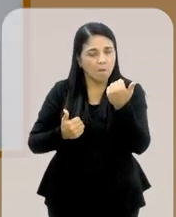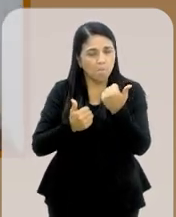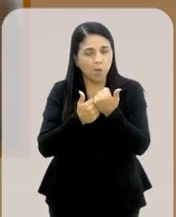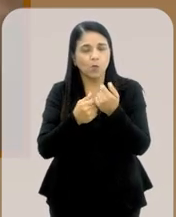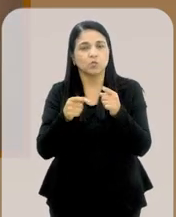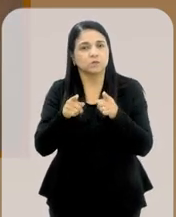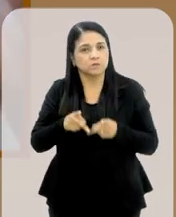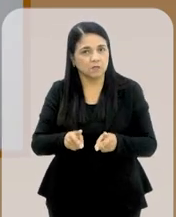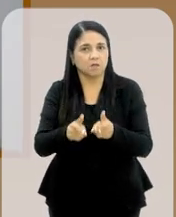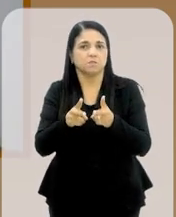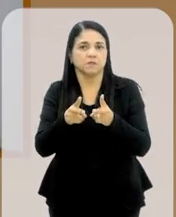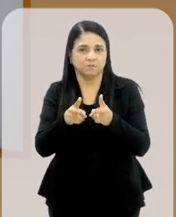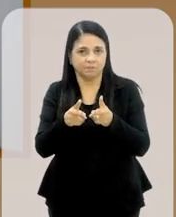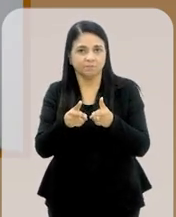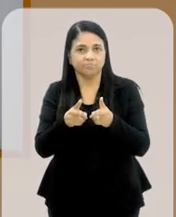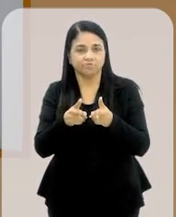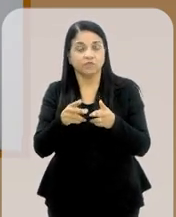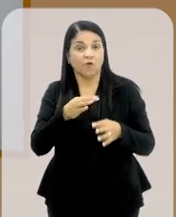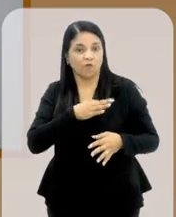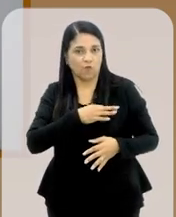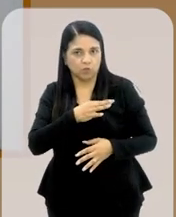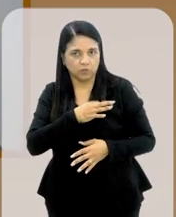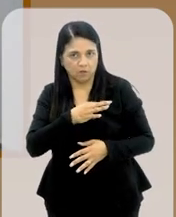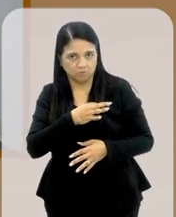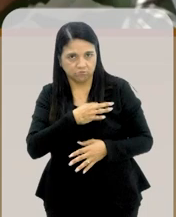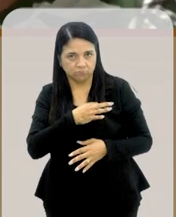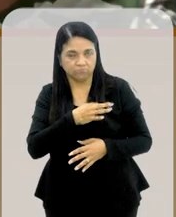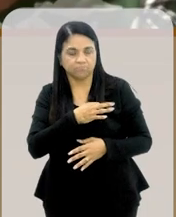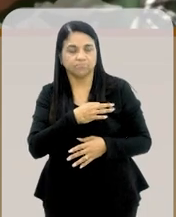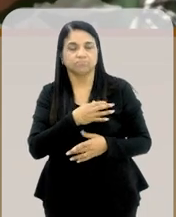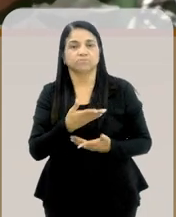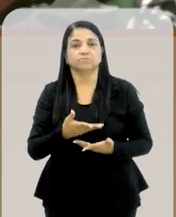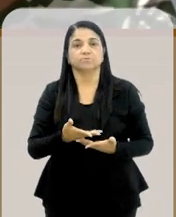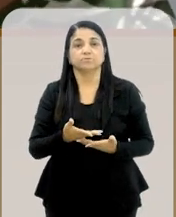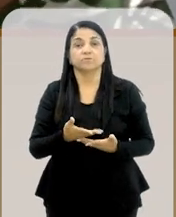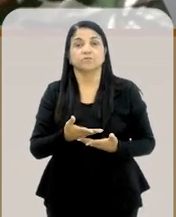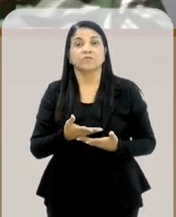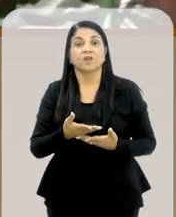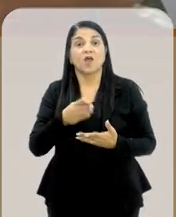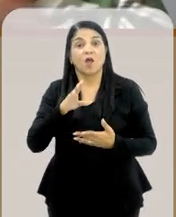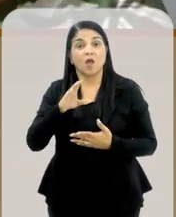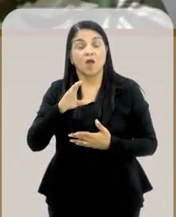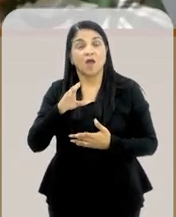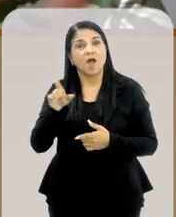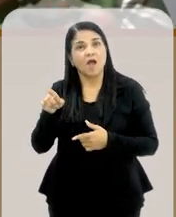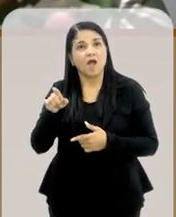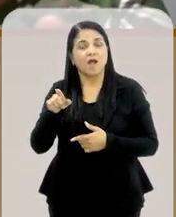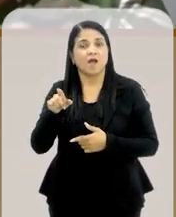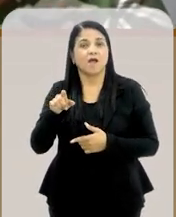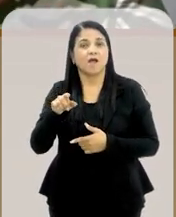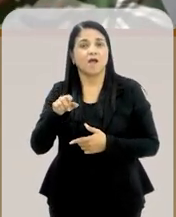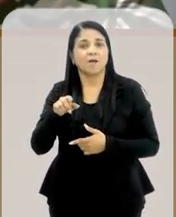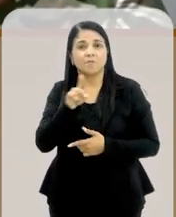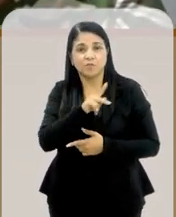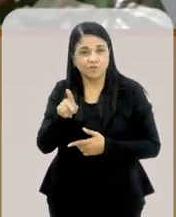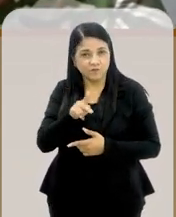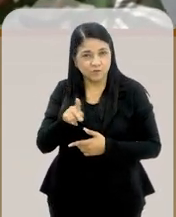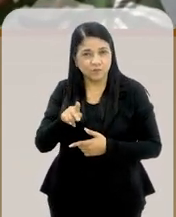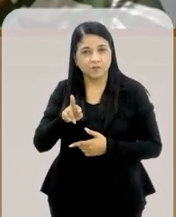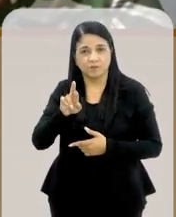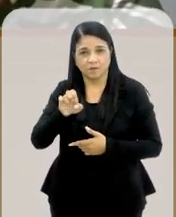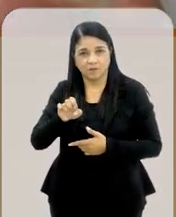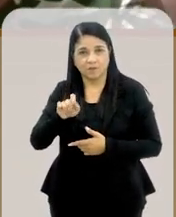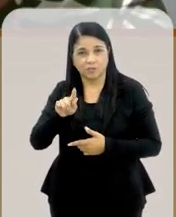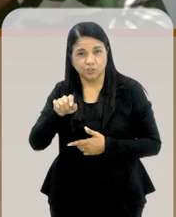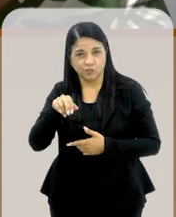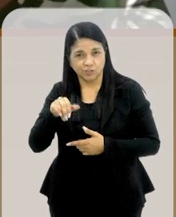assessoria de maneira voluntária, né? Mas quando a